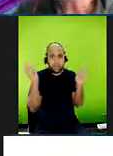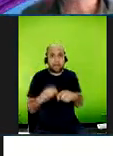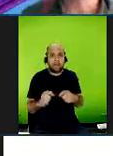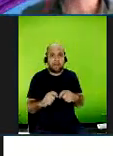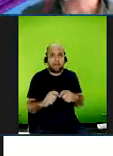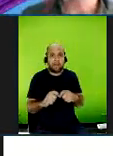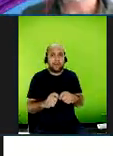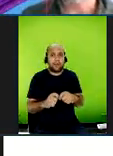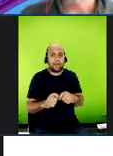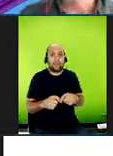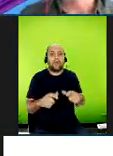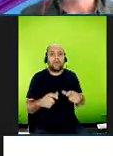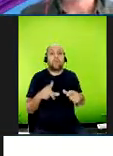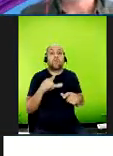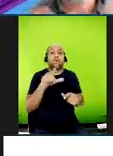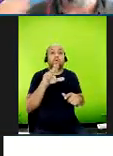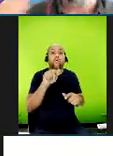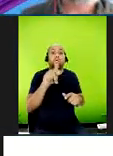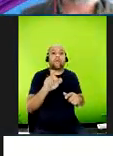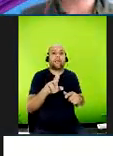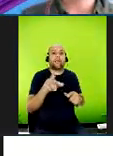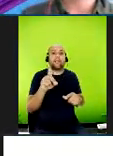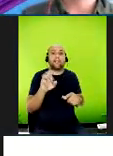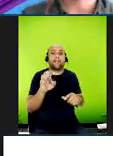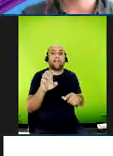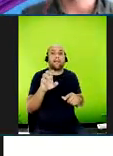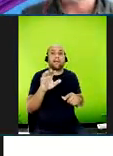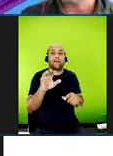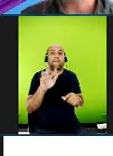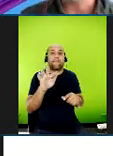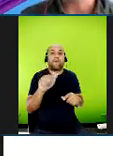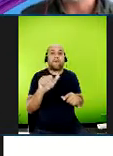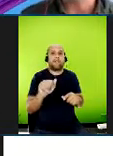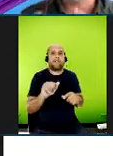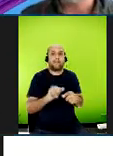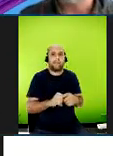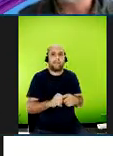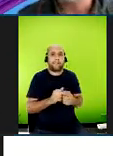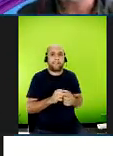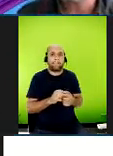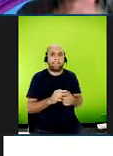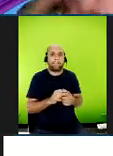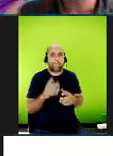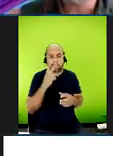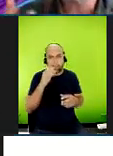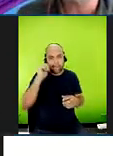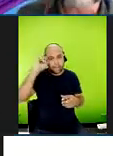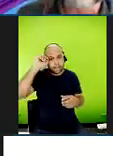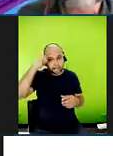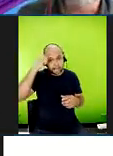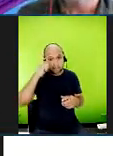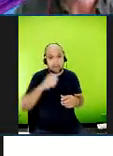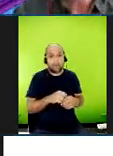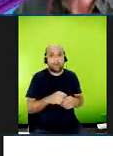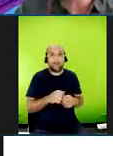fala o que que está em lugar de fala né que é o que eles falam vendo feminino norte-americano também negro que eu espero põe teu pai tá frio Point ponto